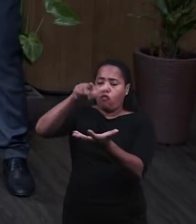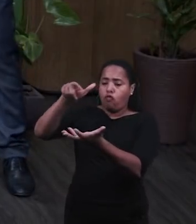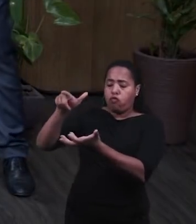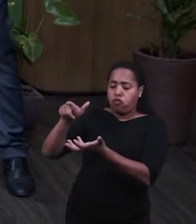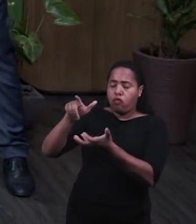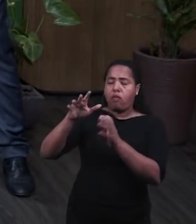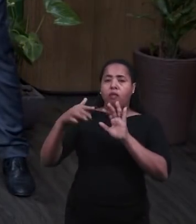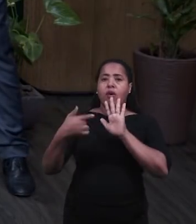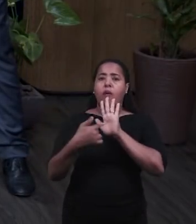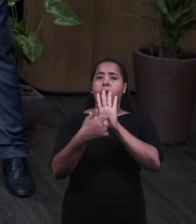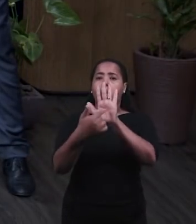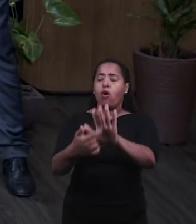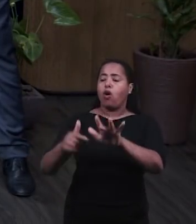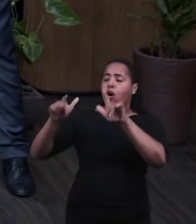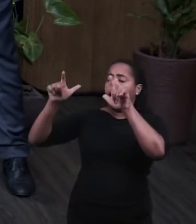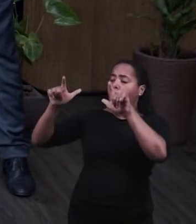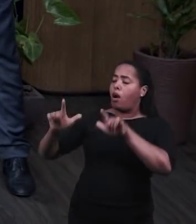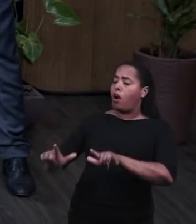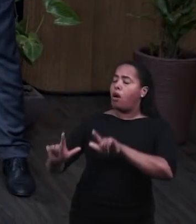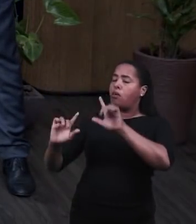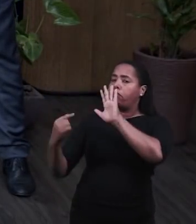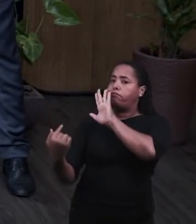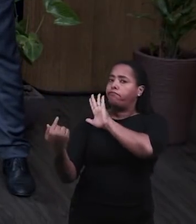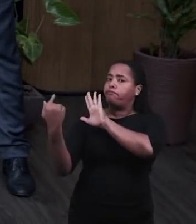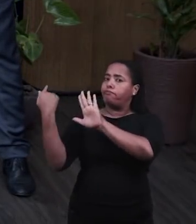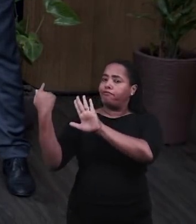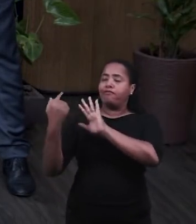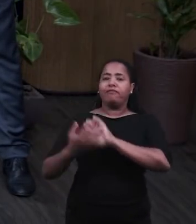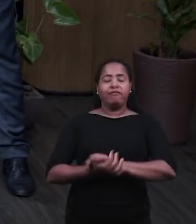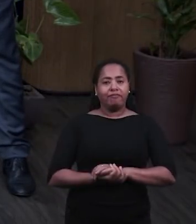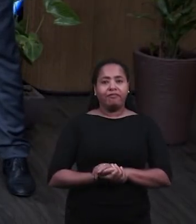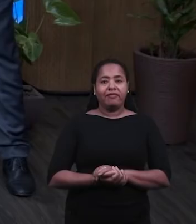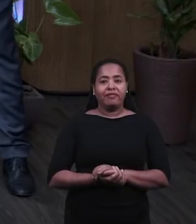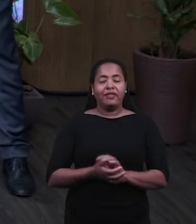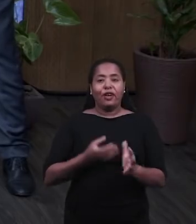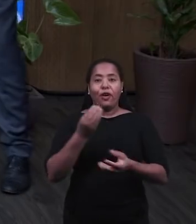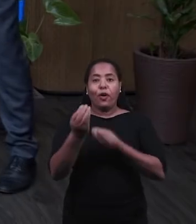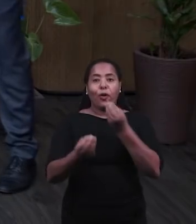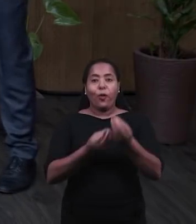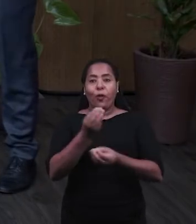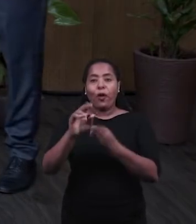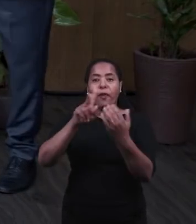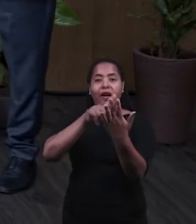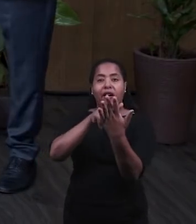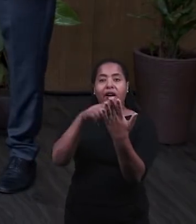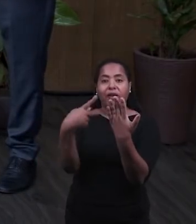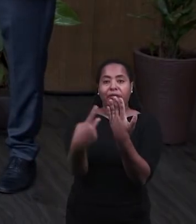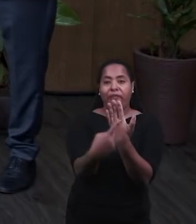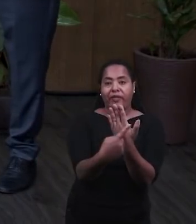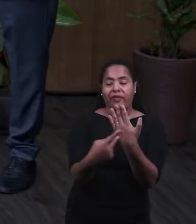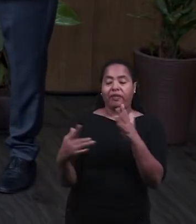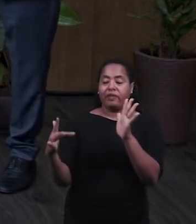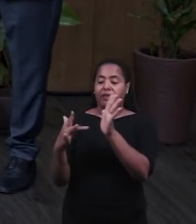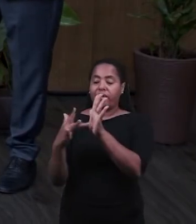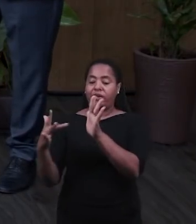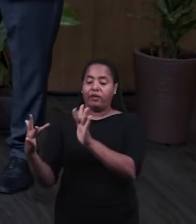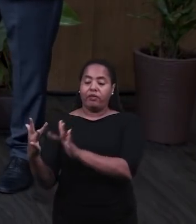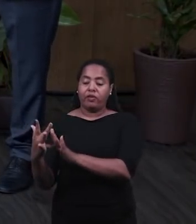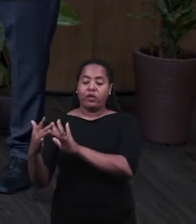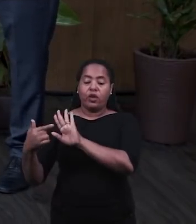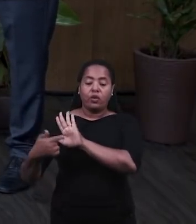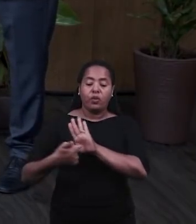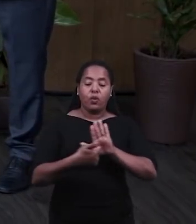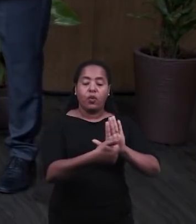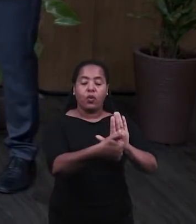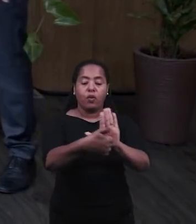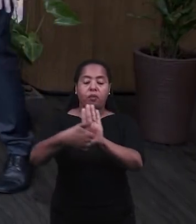desde já mostrar o local em que se deu essa parábola, em que Jesus mencionou